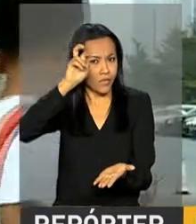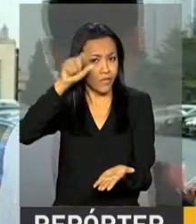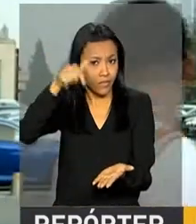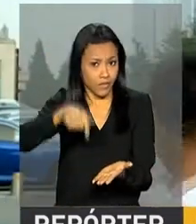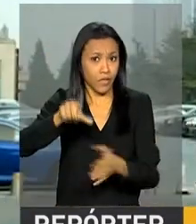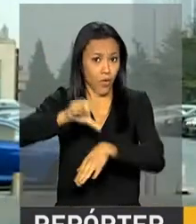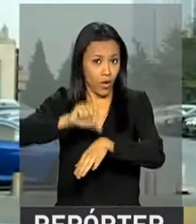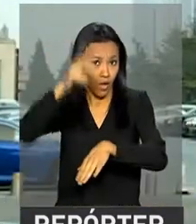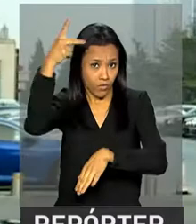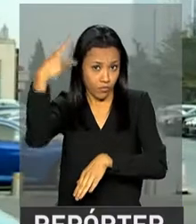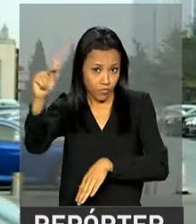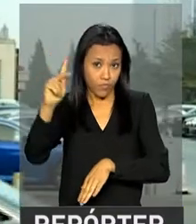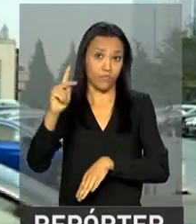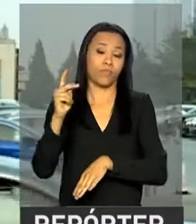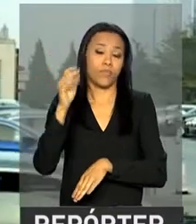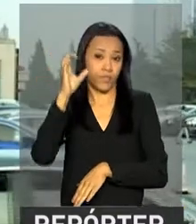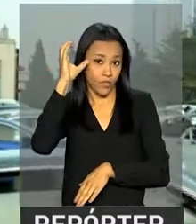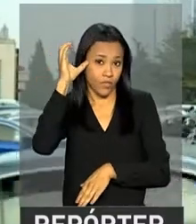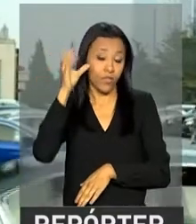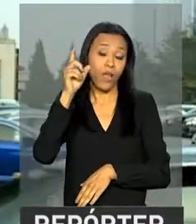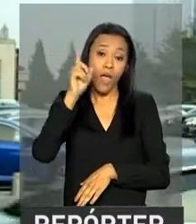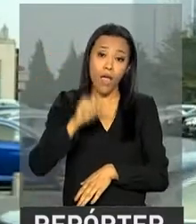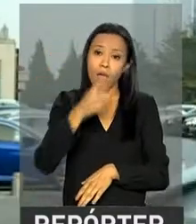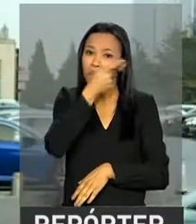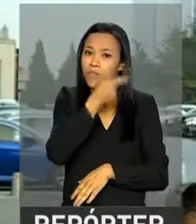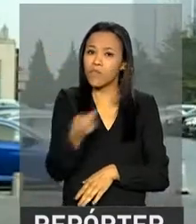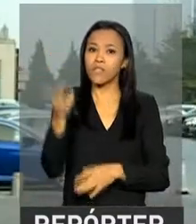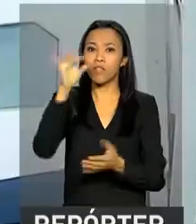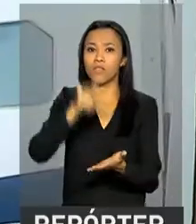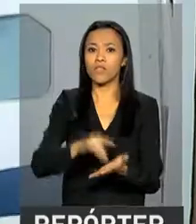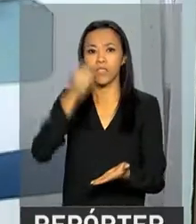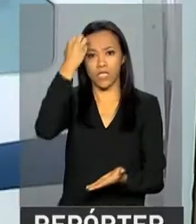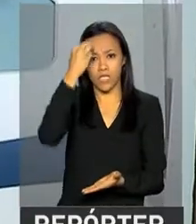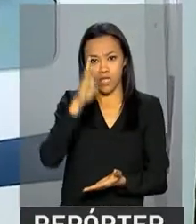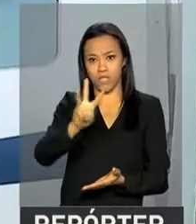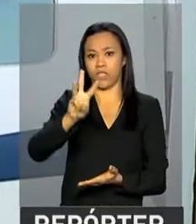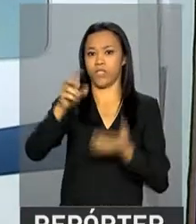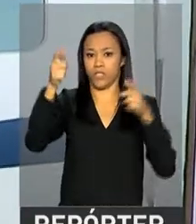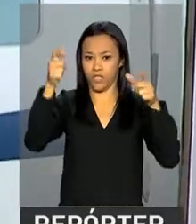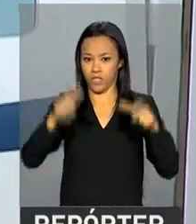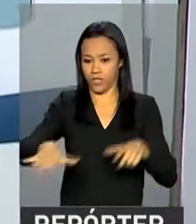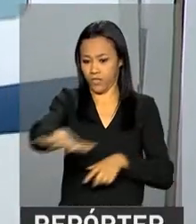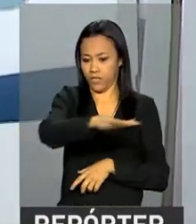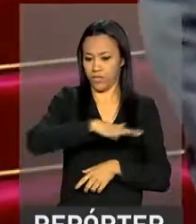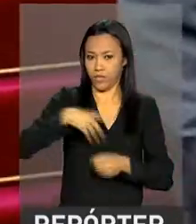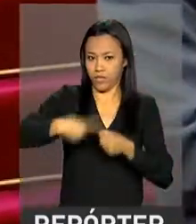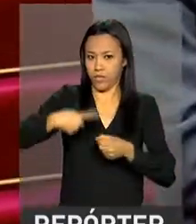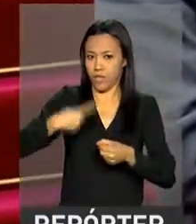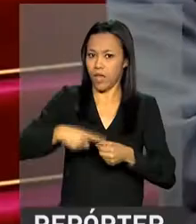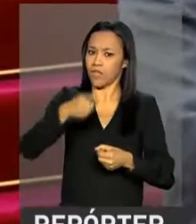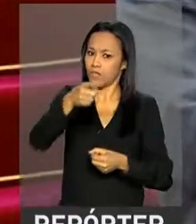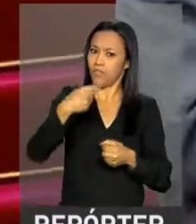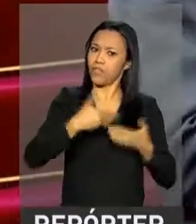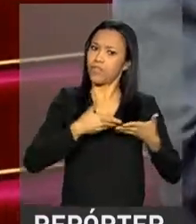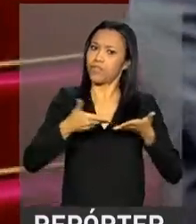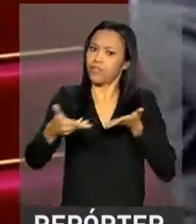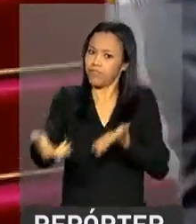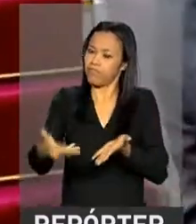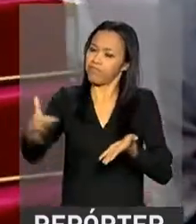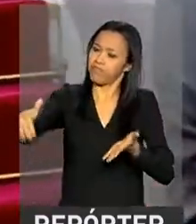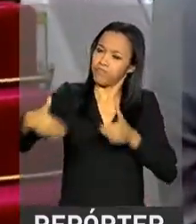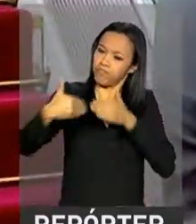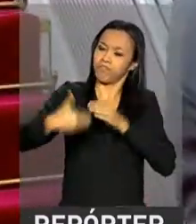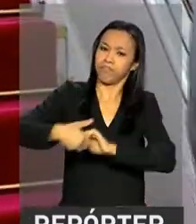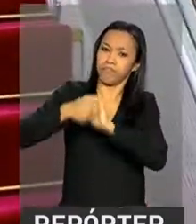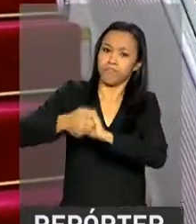pelo horário local, para uma visita oficial de 3 dias à cidade. E foi recebido no aeroporto da capital por